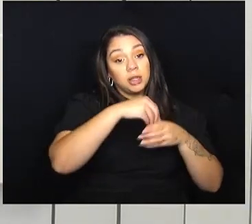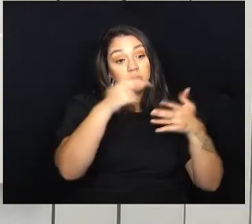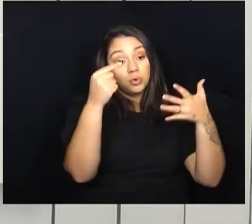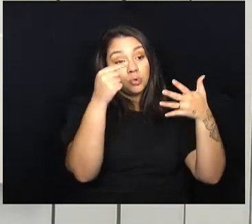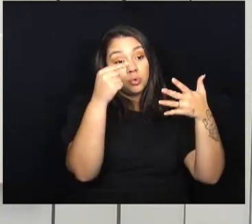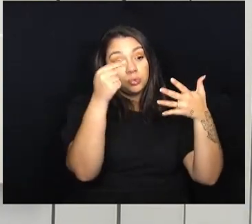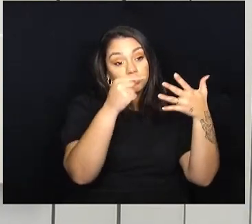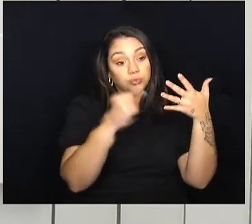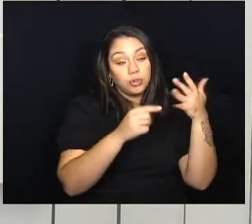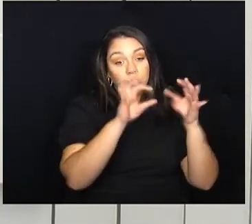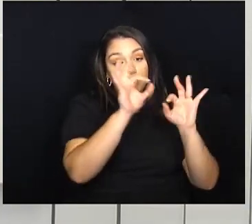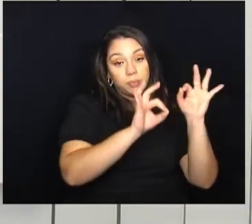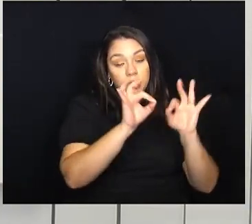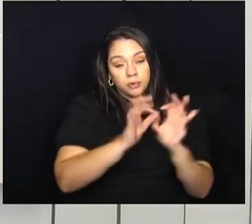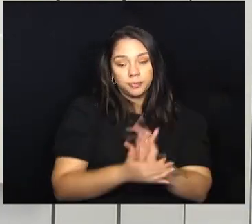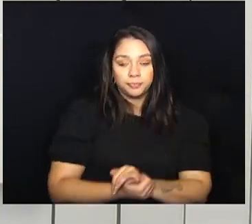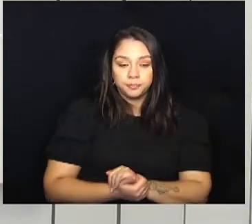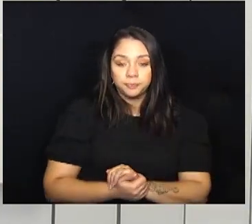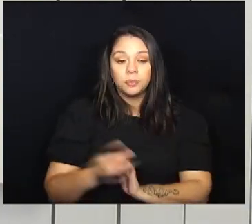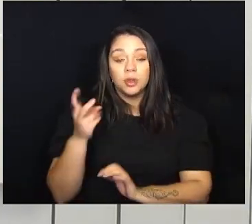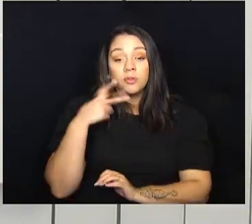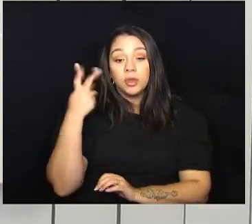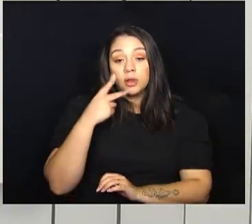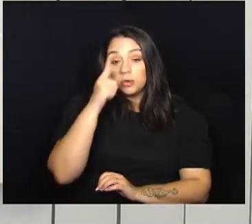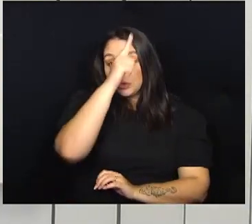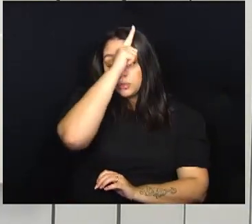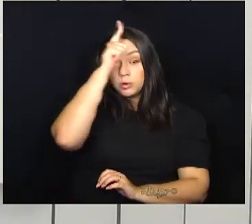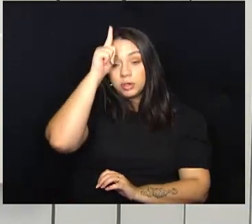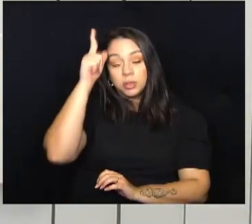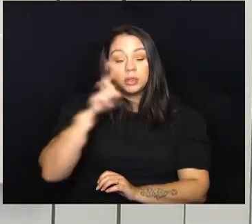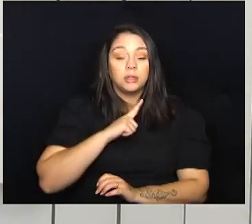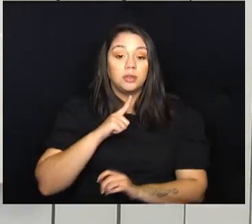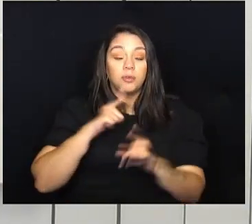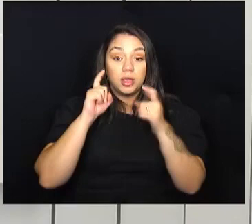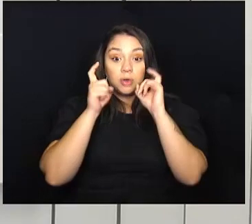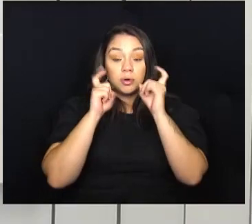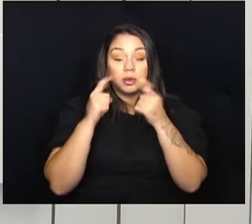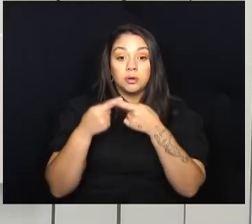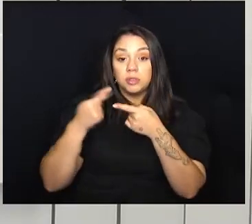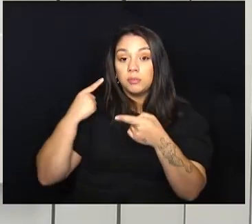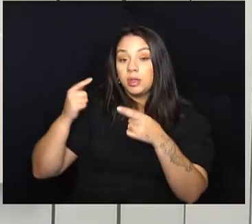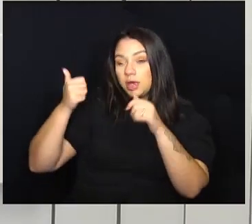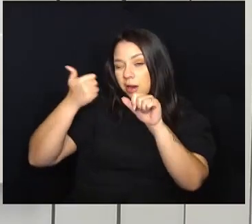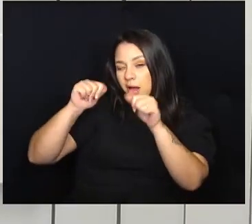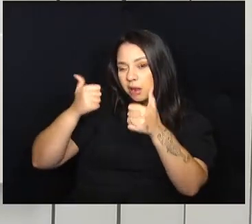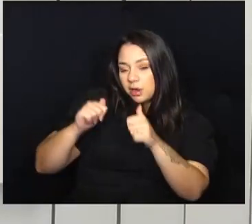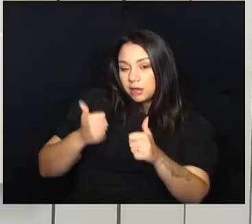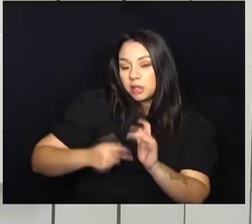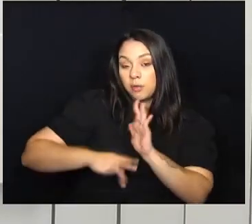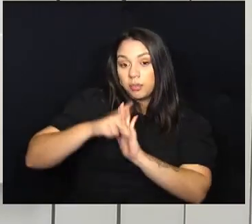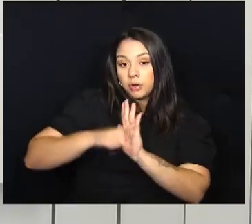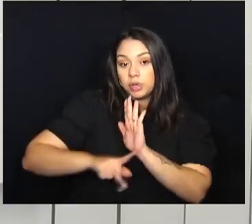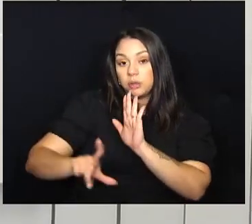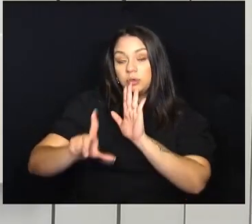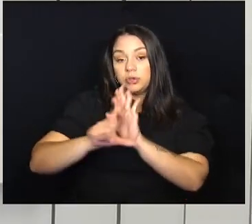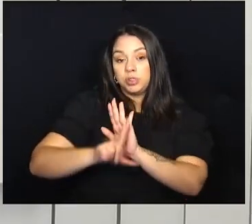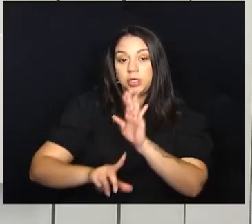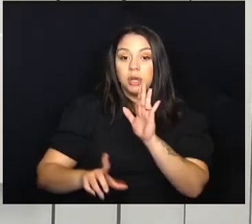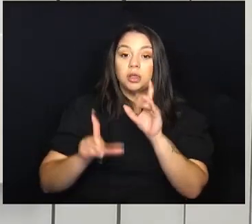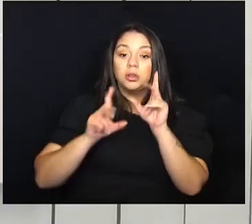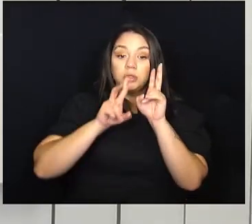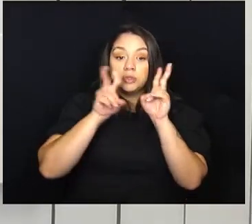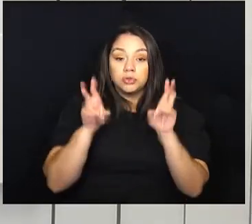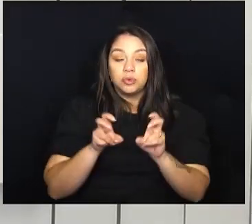O vereador Gustavo Peta realizou uma reunião na última semana para analisar o projeto de lei complementar sobre